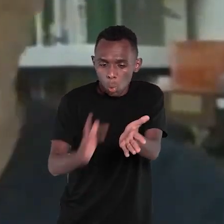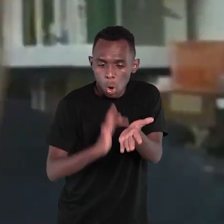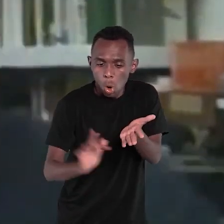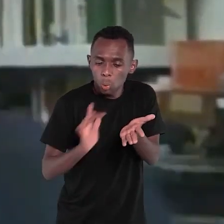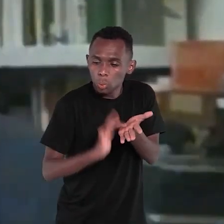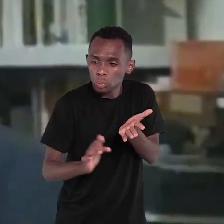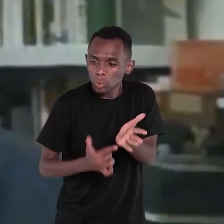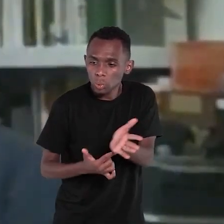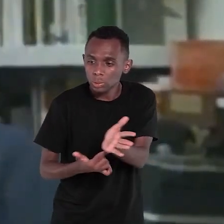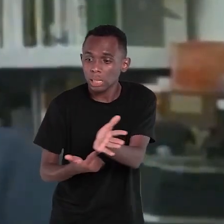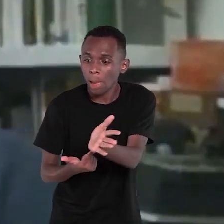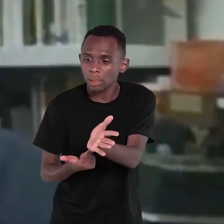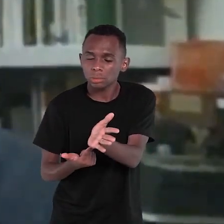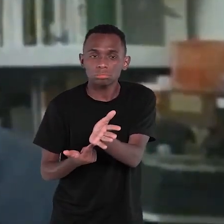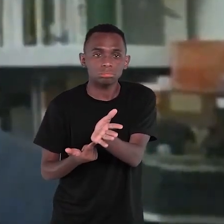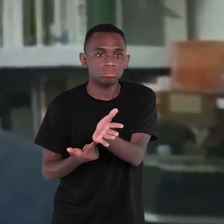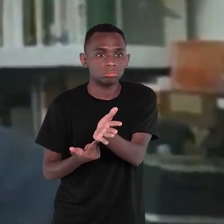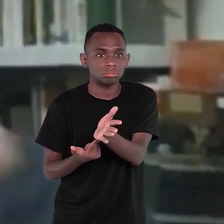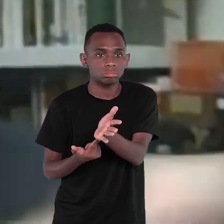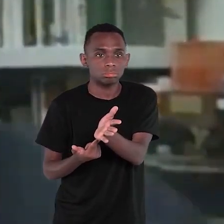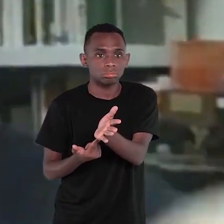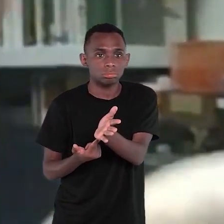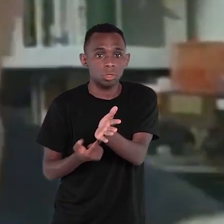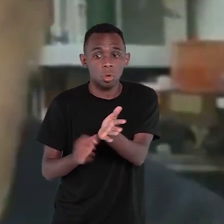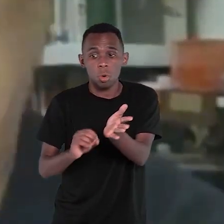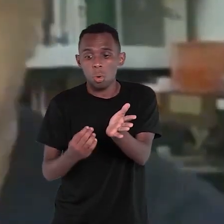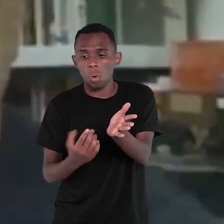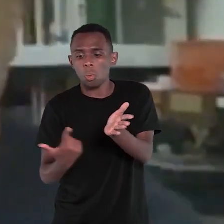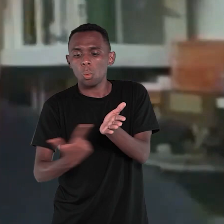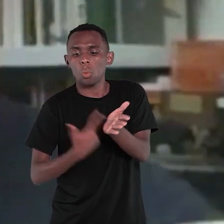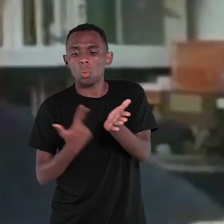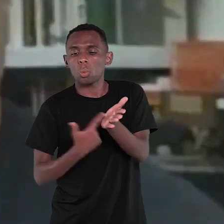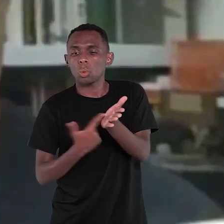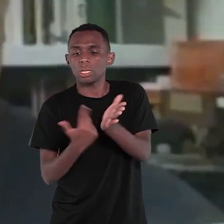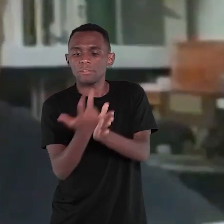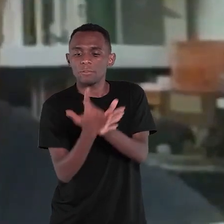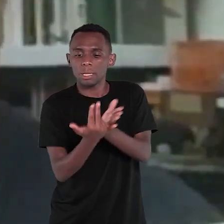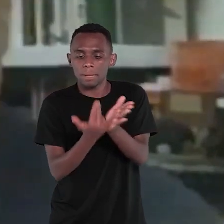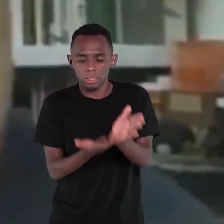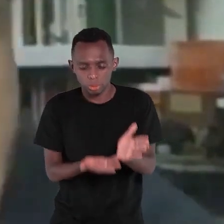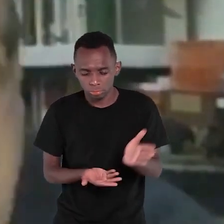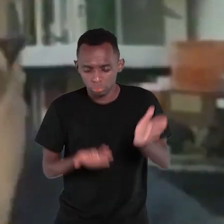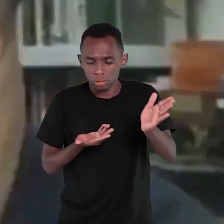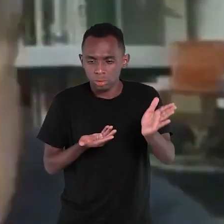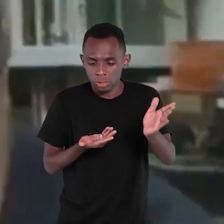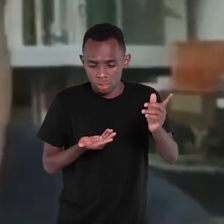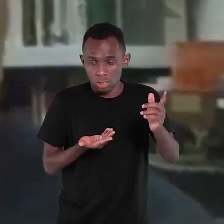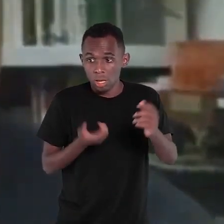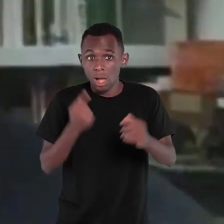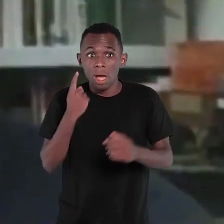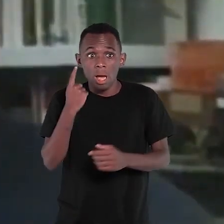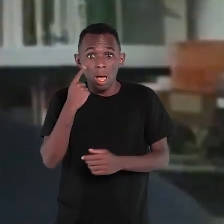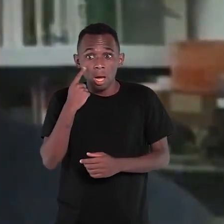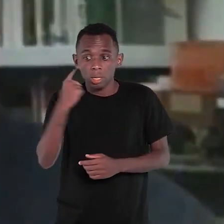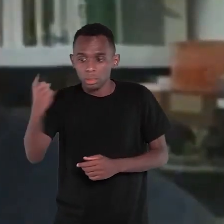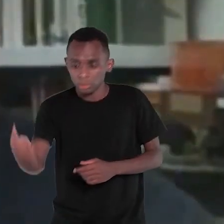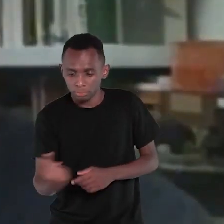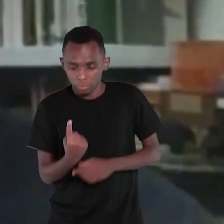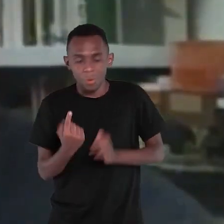um tablet ou um belo livro de imagens, é fatal, ela vai para o livro de